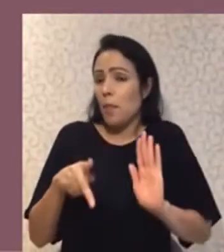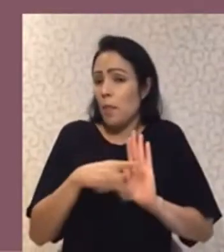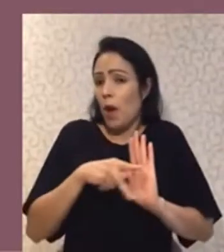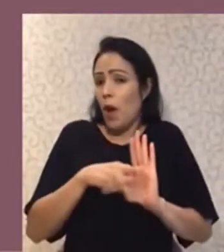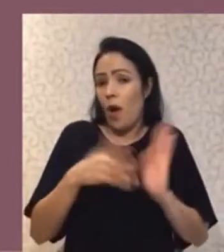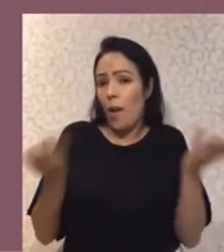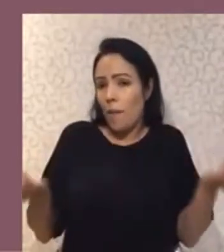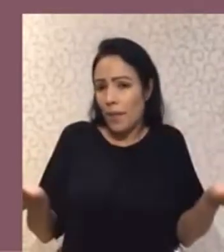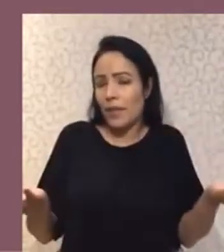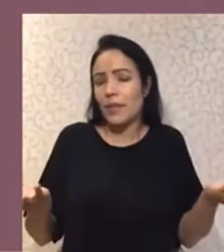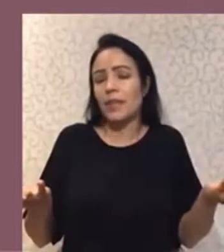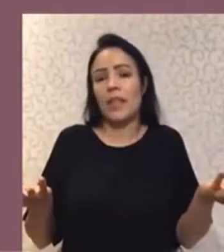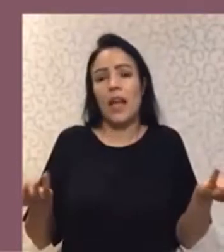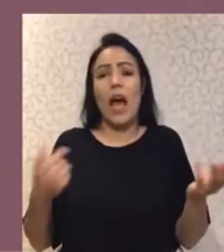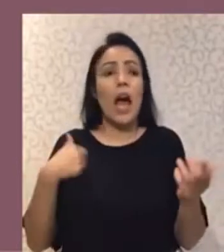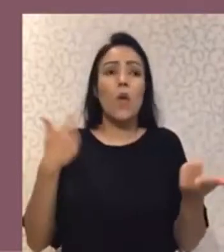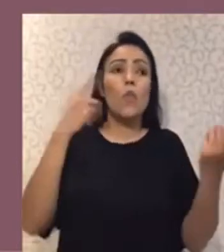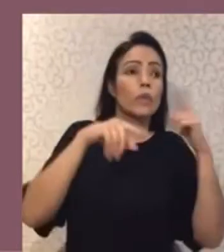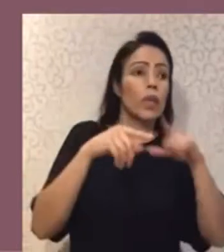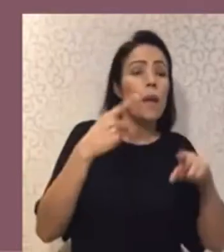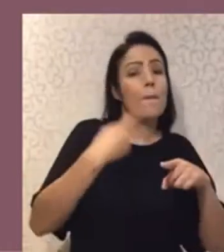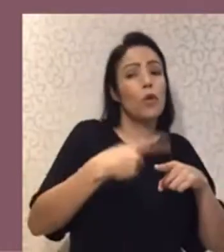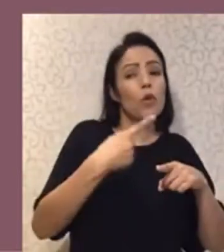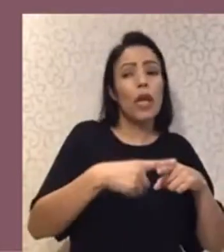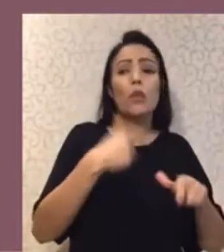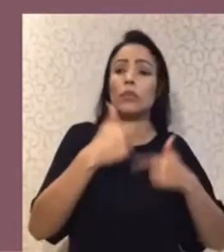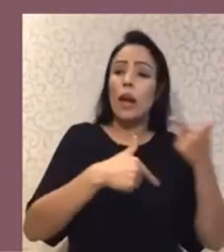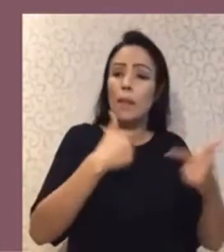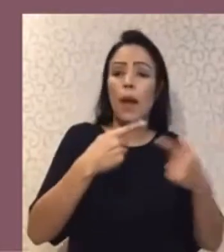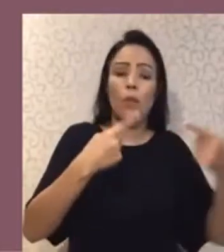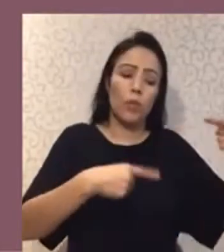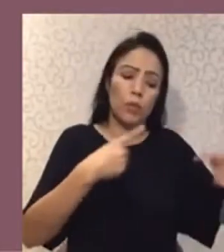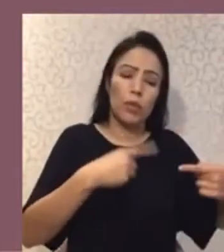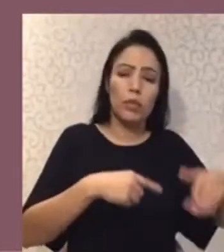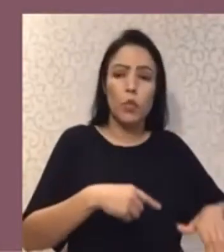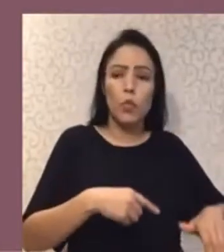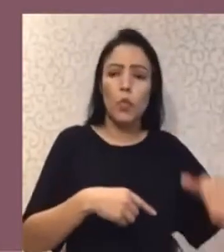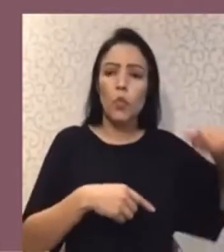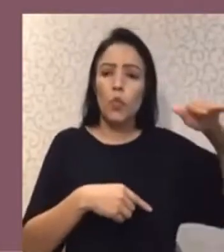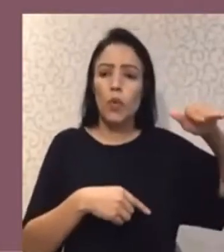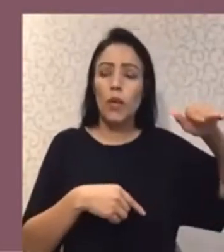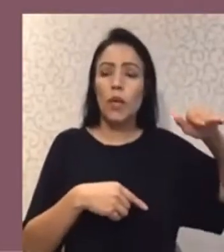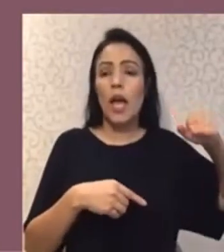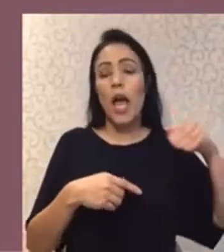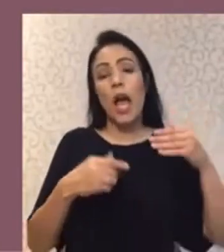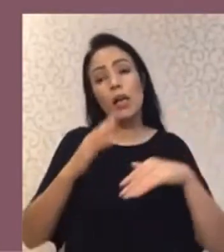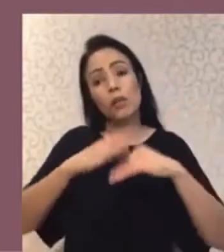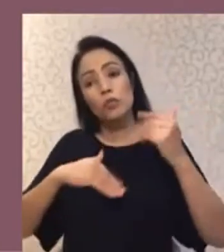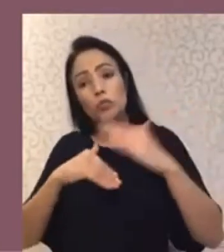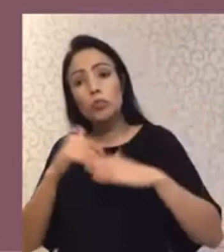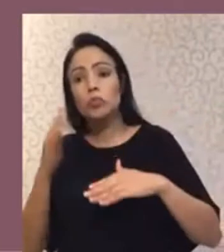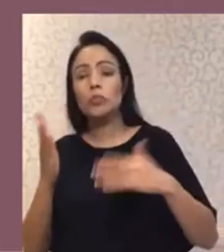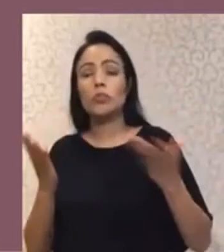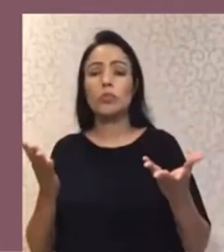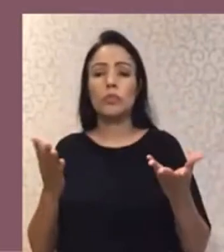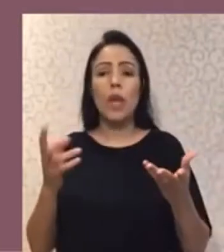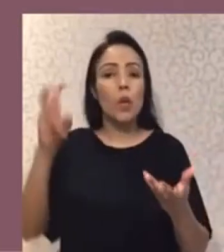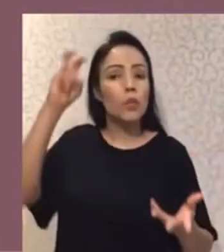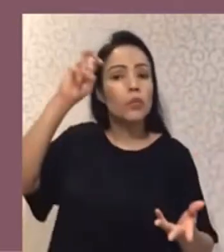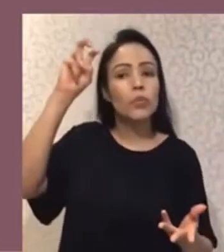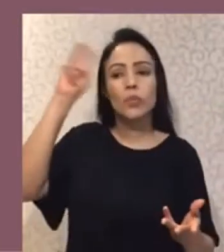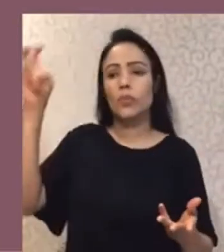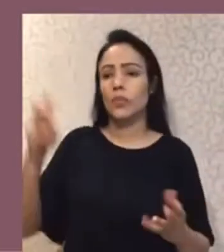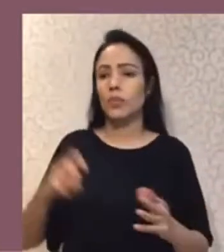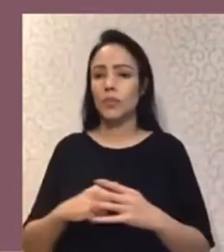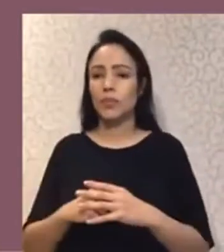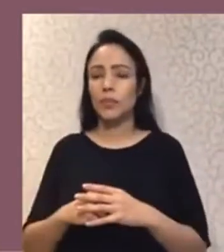eu trabalho com política desde pequeno, porque eu sou uma pessoa competente, porque eu sou uma pessoa inteligente.